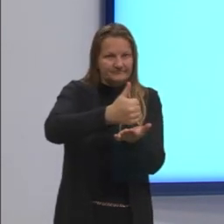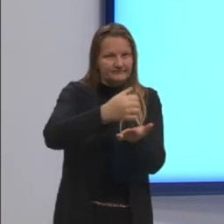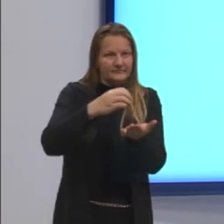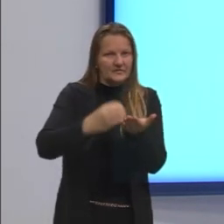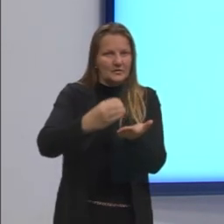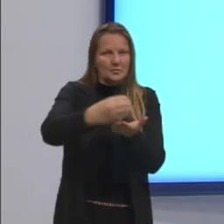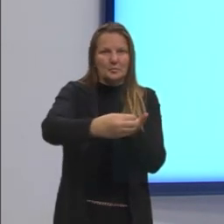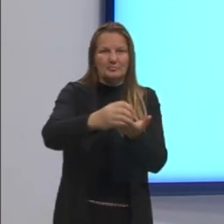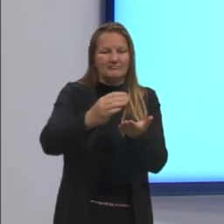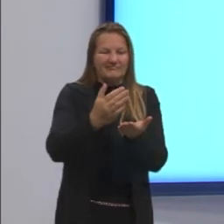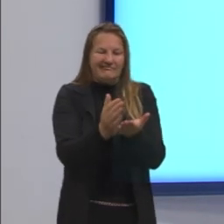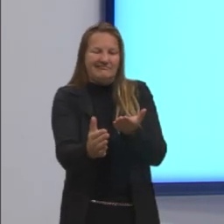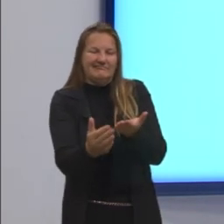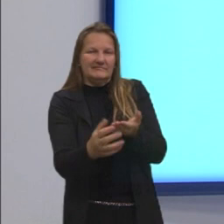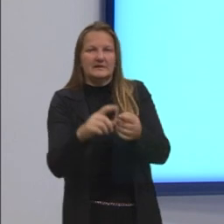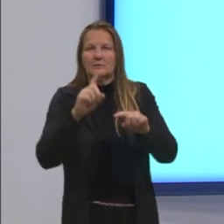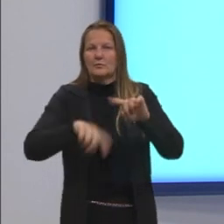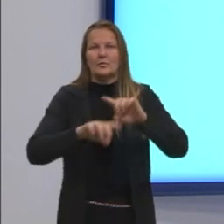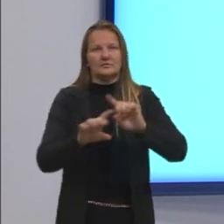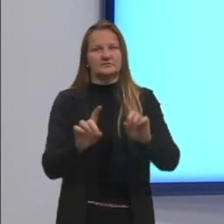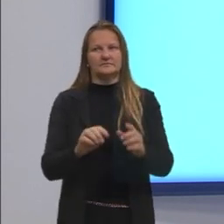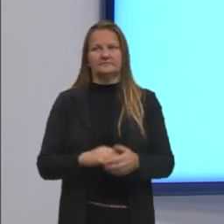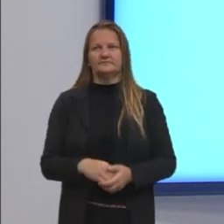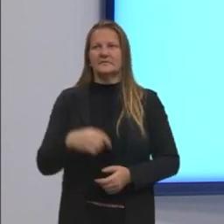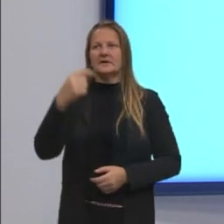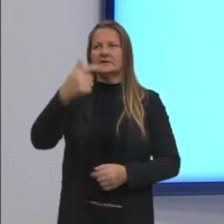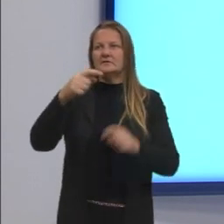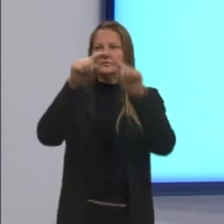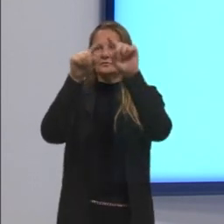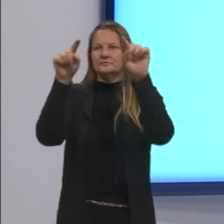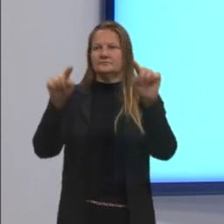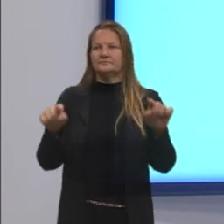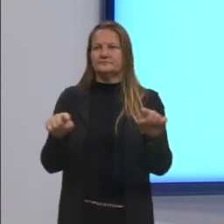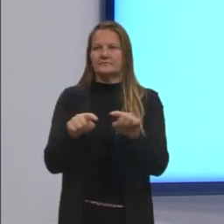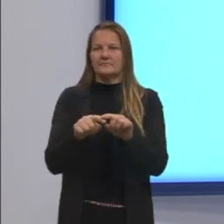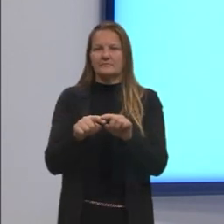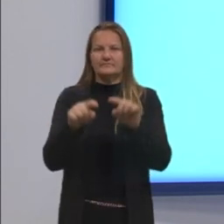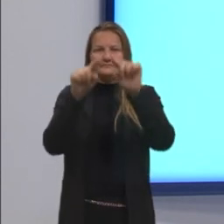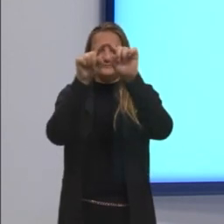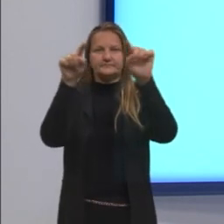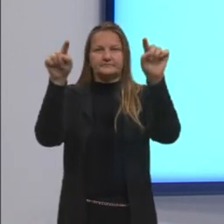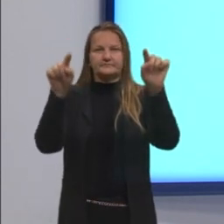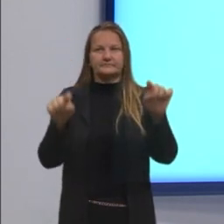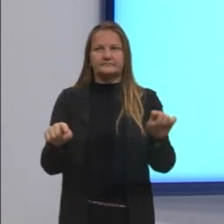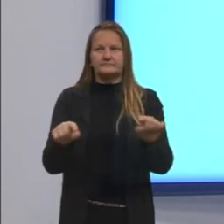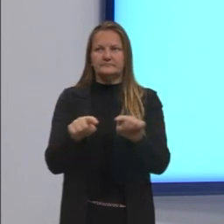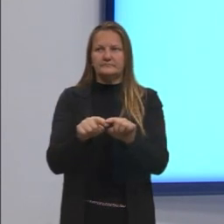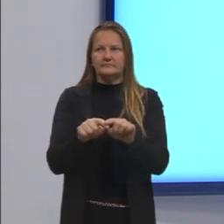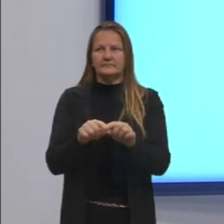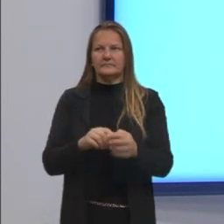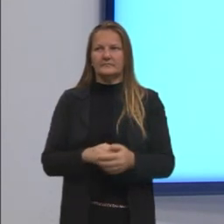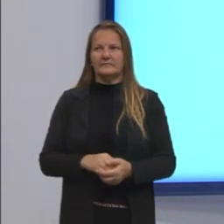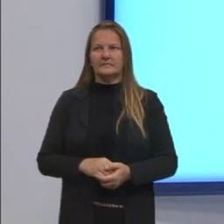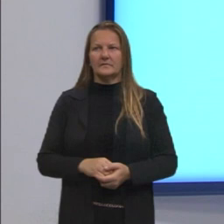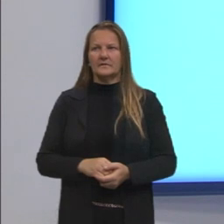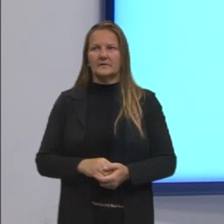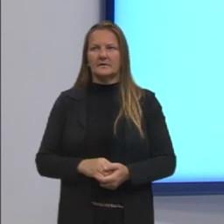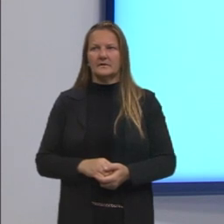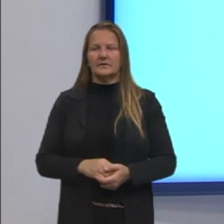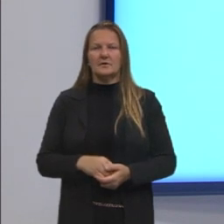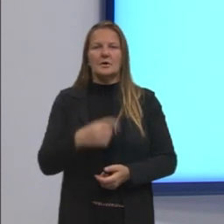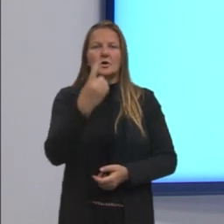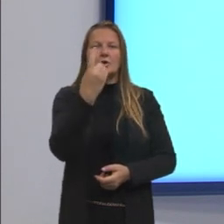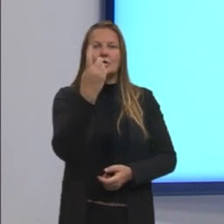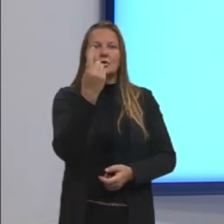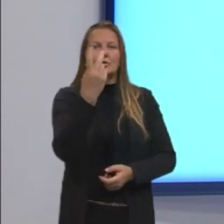eu não posso utilizar a segunda figura é um quadrado e o lado desse quadrado é de